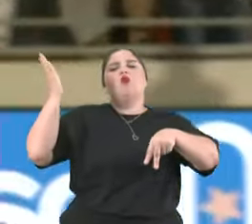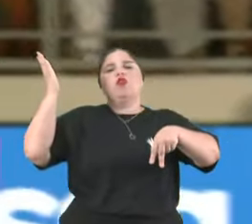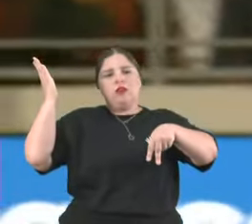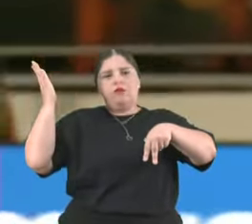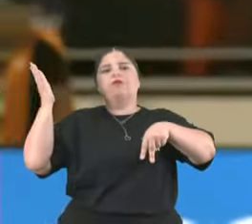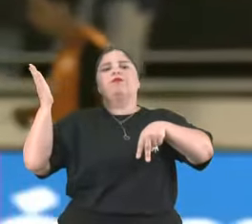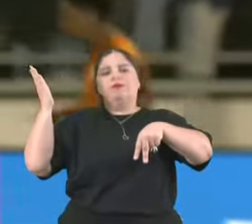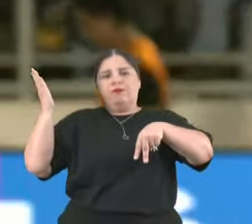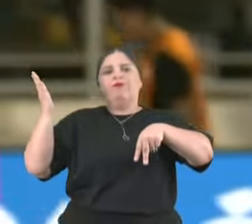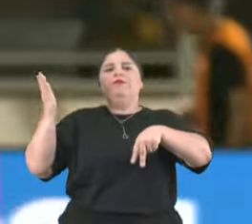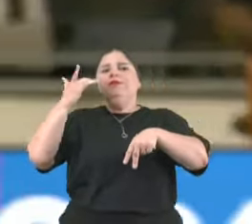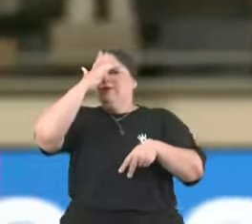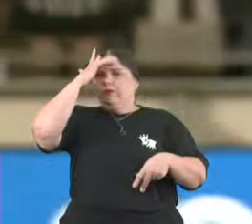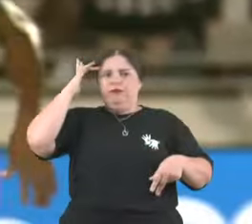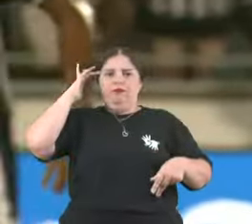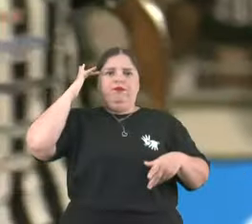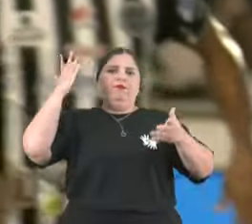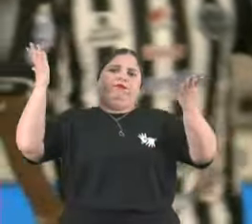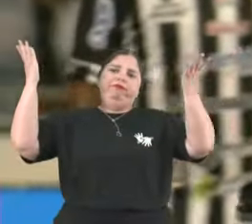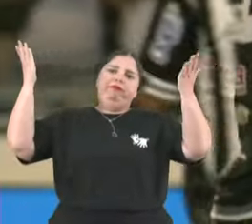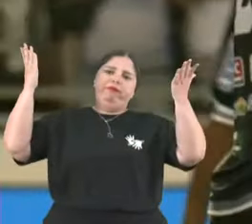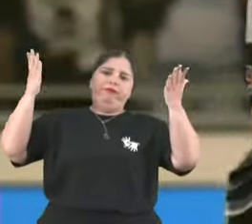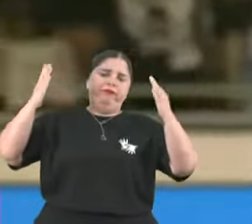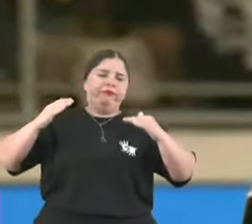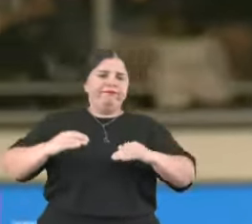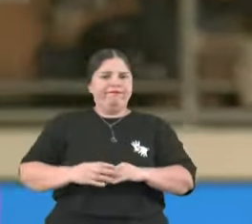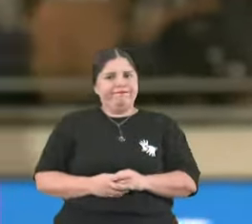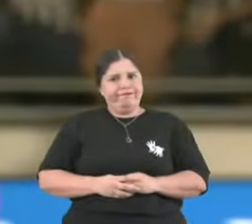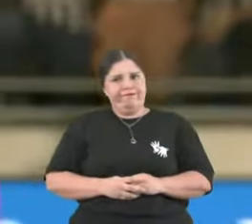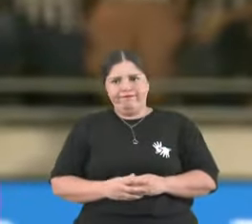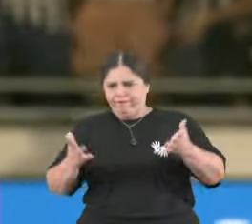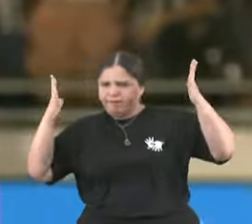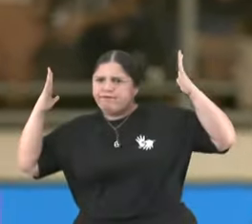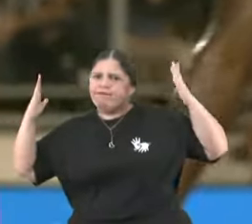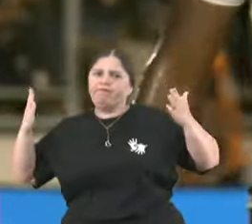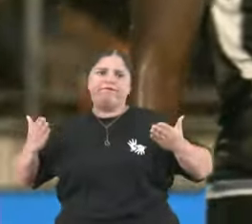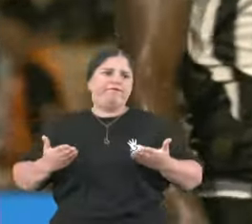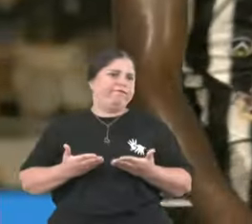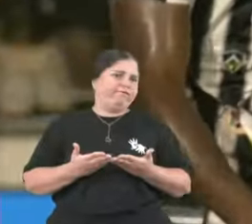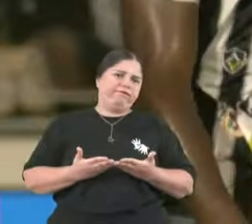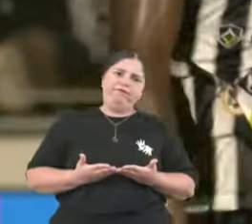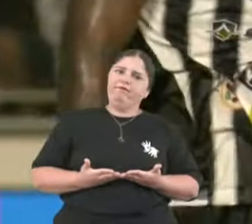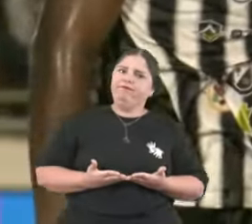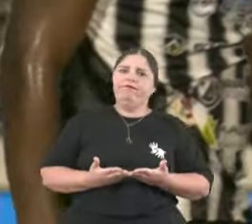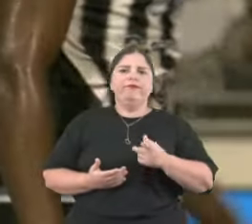Wagner sinaliza, olhe, João Cabra.